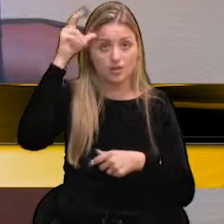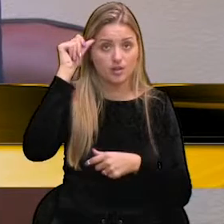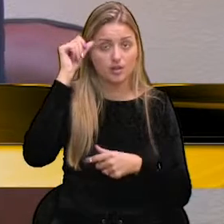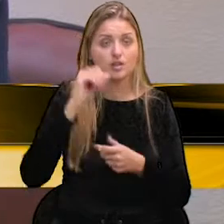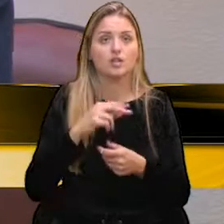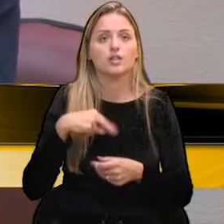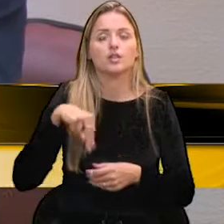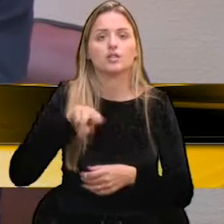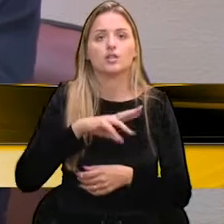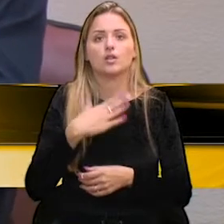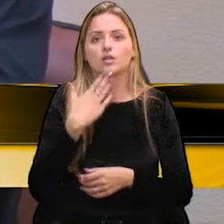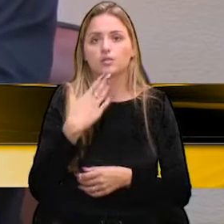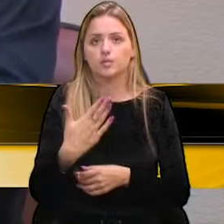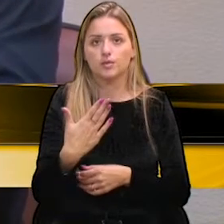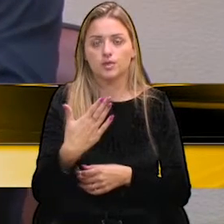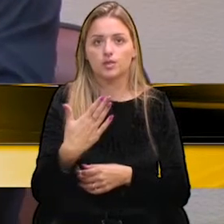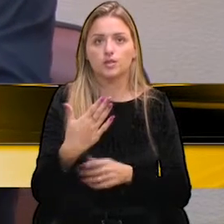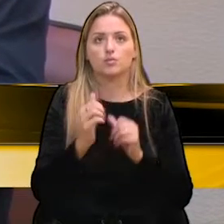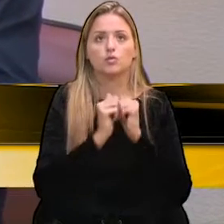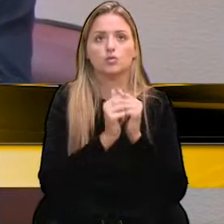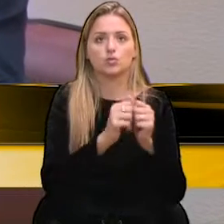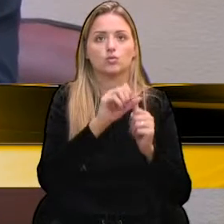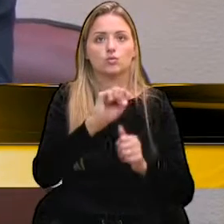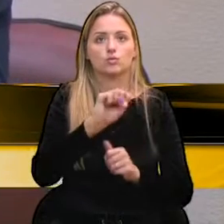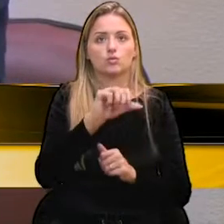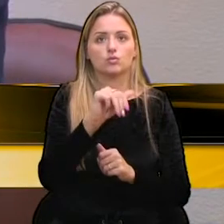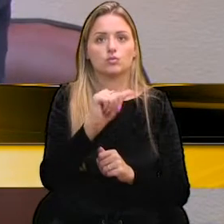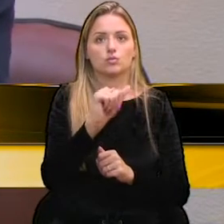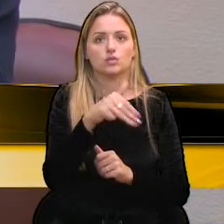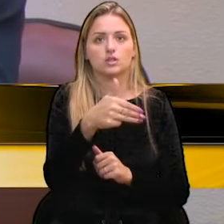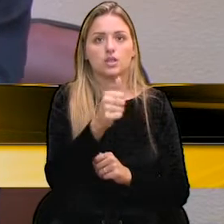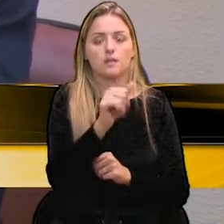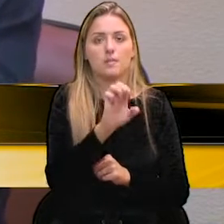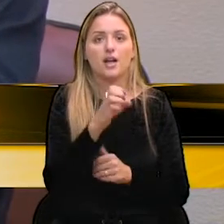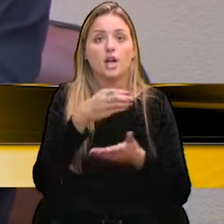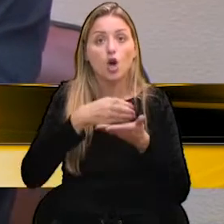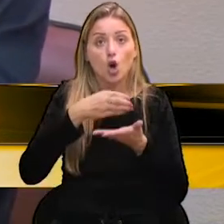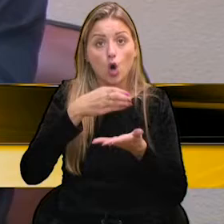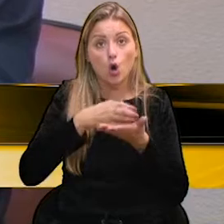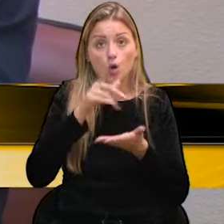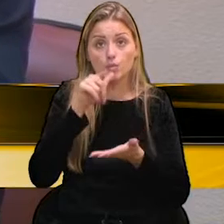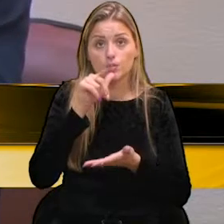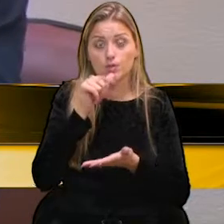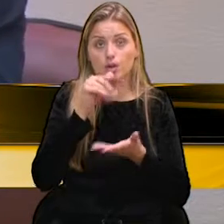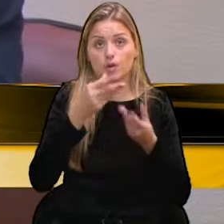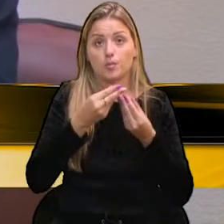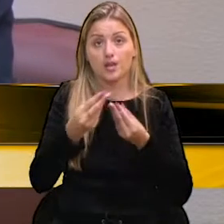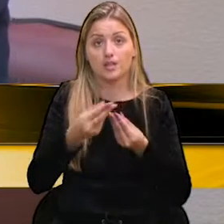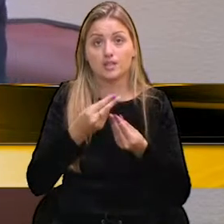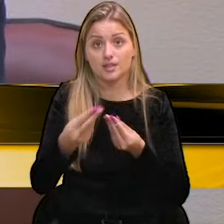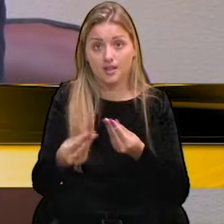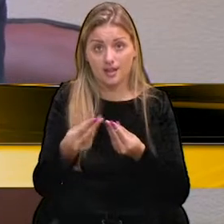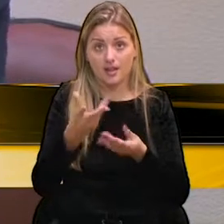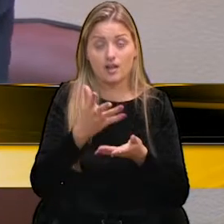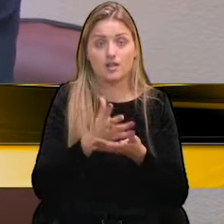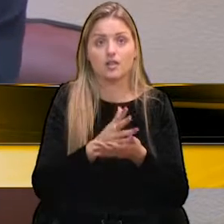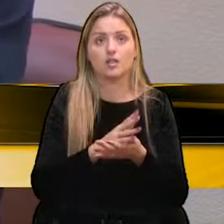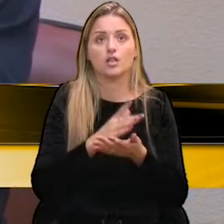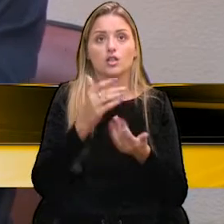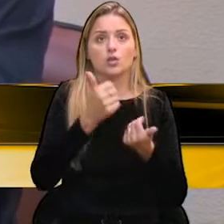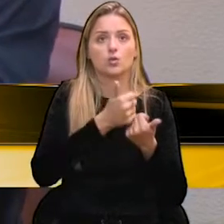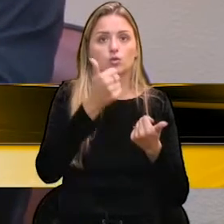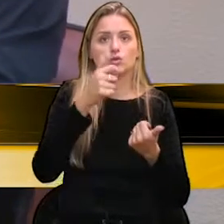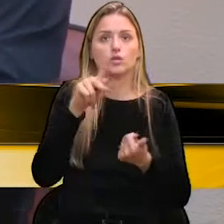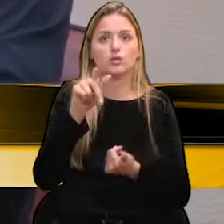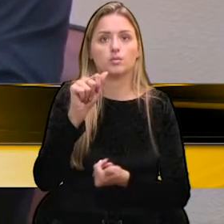Nós solicitamos, junto ao SAMAI, copinhos de água para serem distribuídos nesse evento, né? O diretor, o